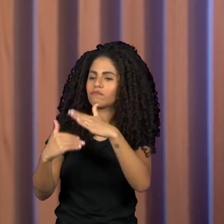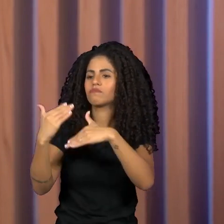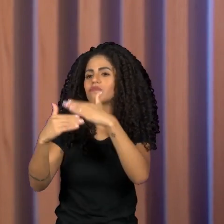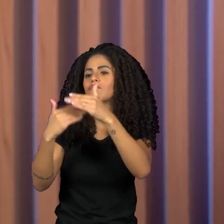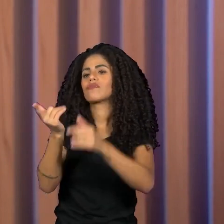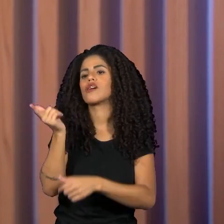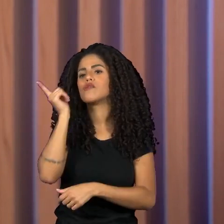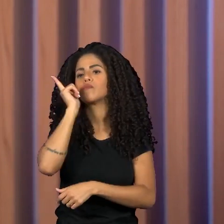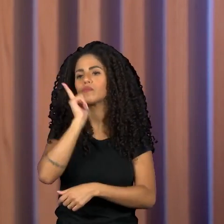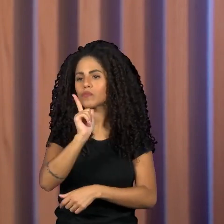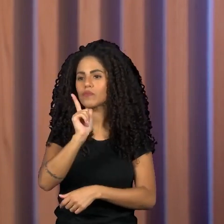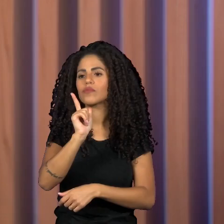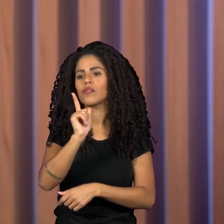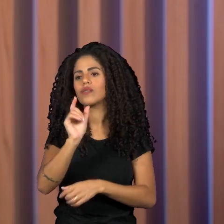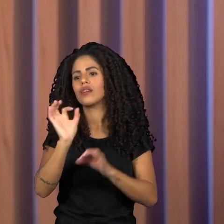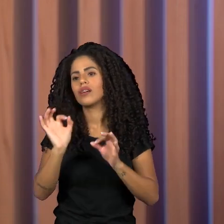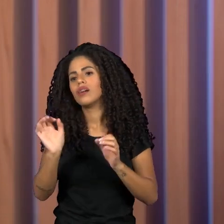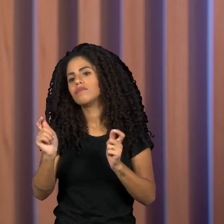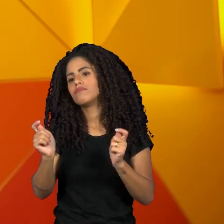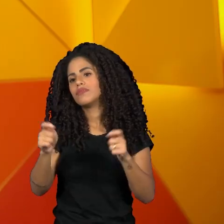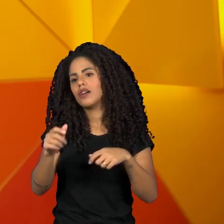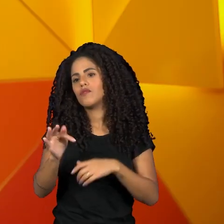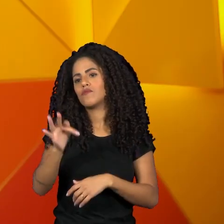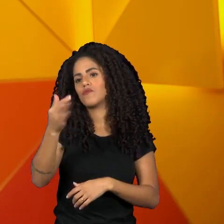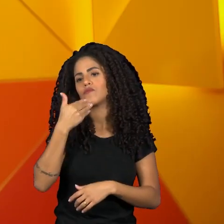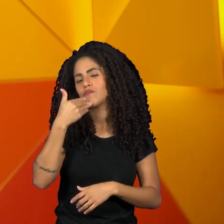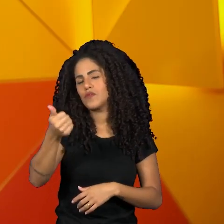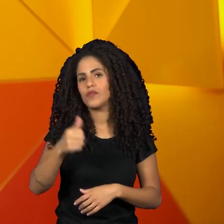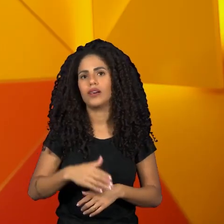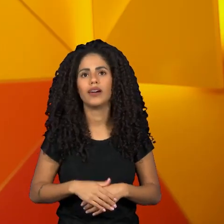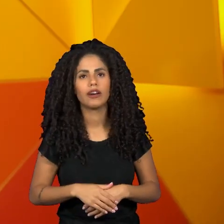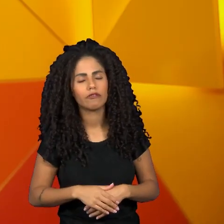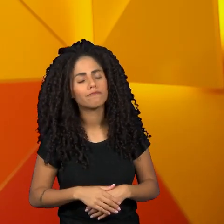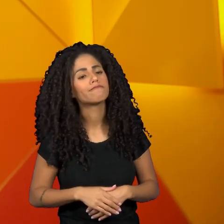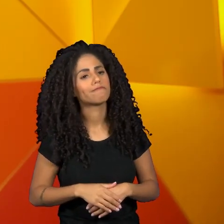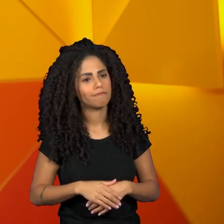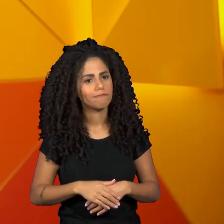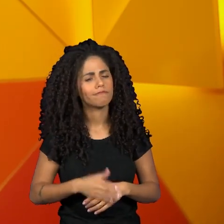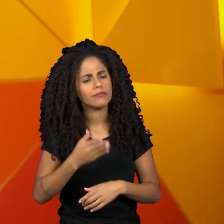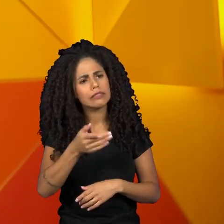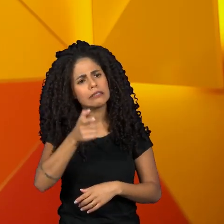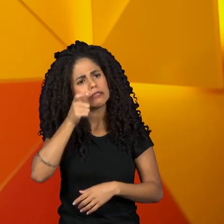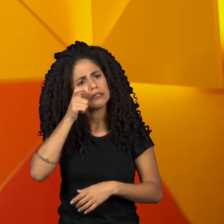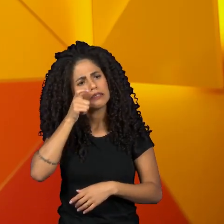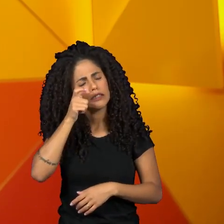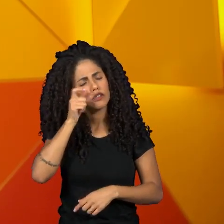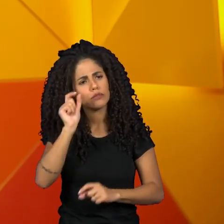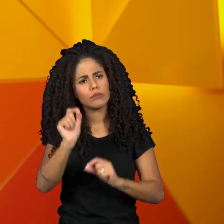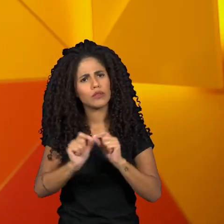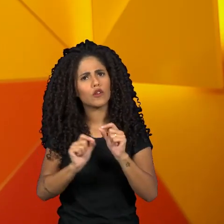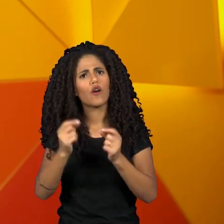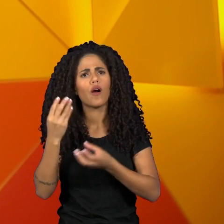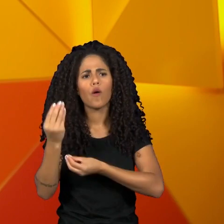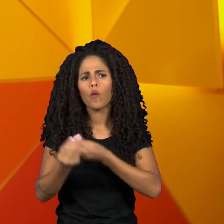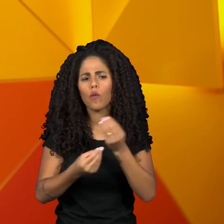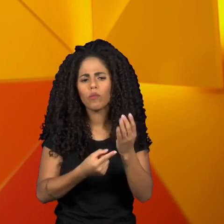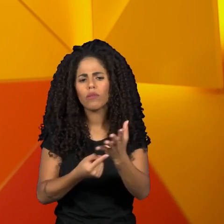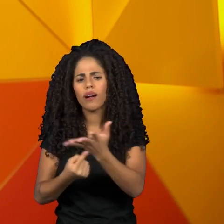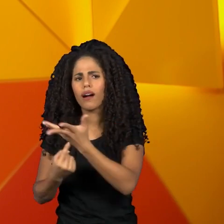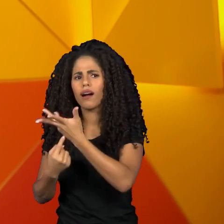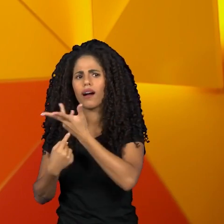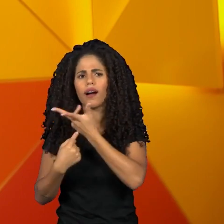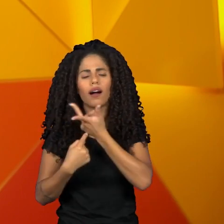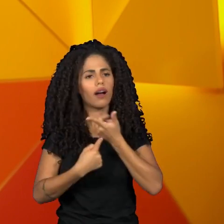se enxergarem possíveis, né? Ô, Juninho, e uma coisa que me chama bastante atenção é como a arte é